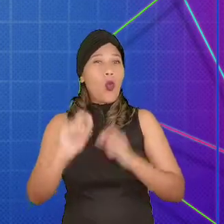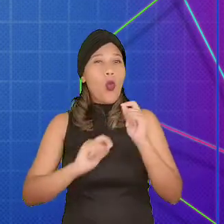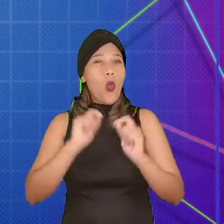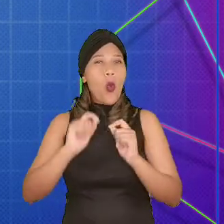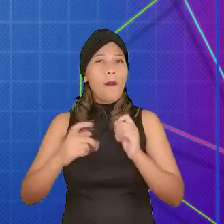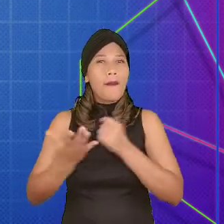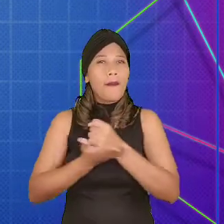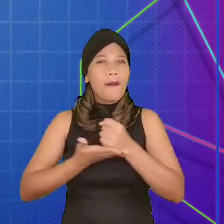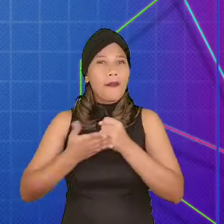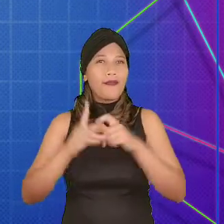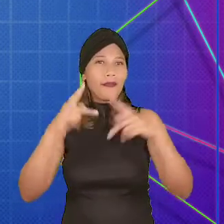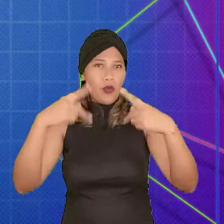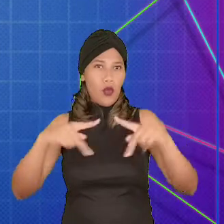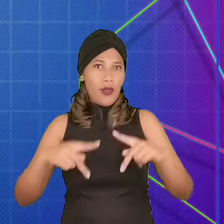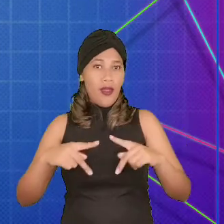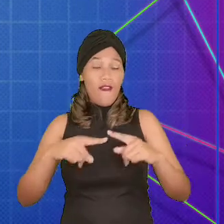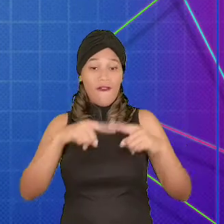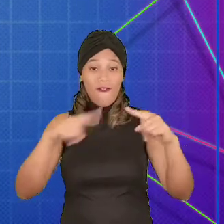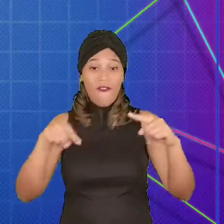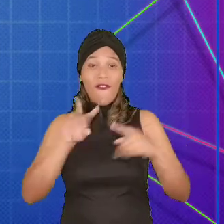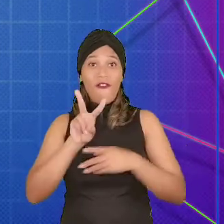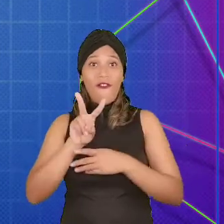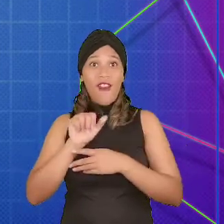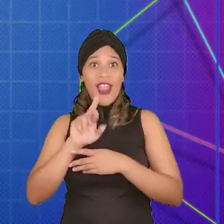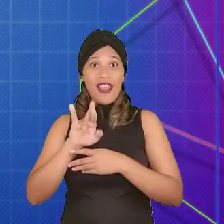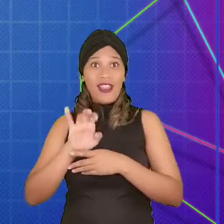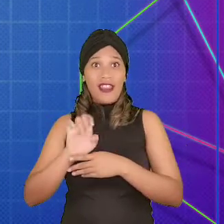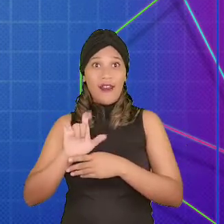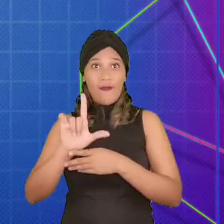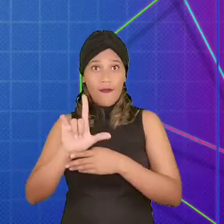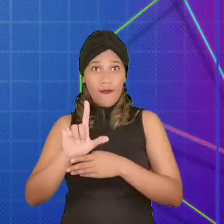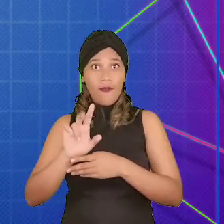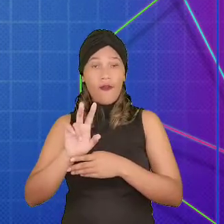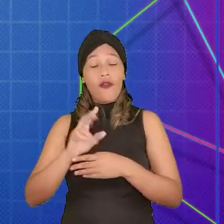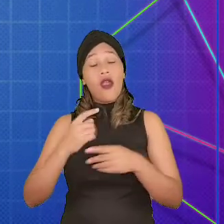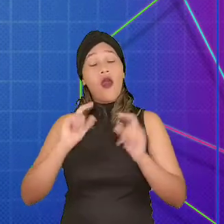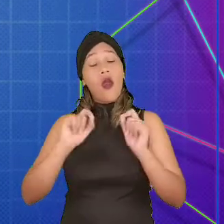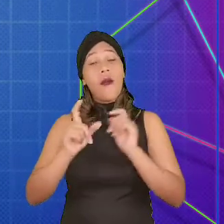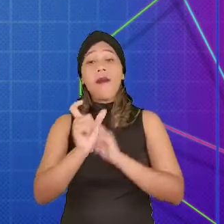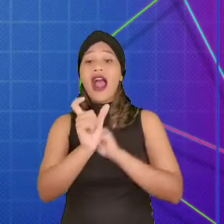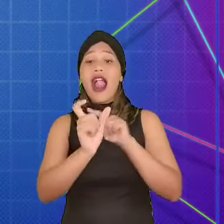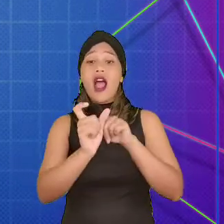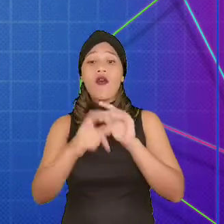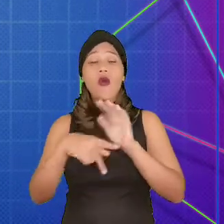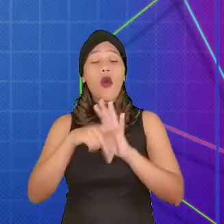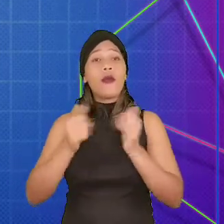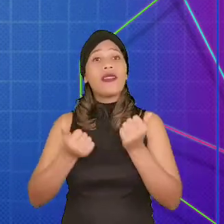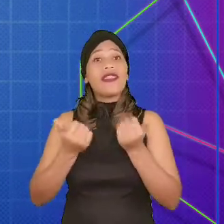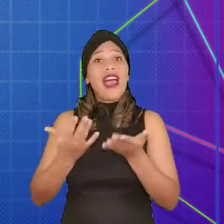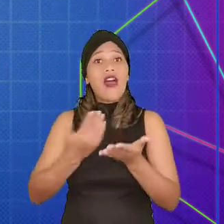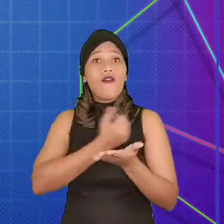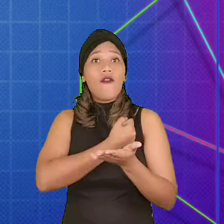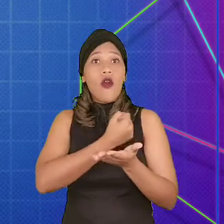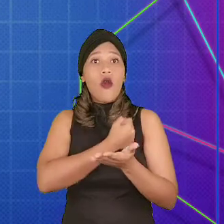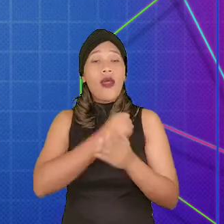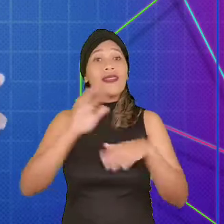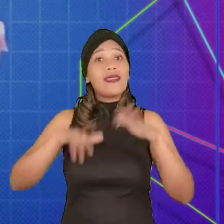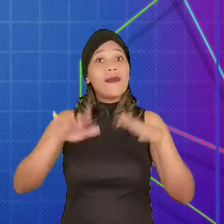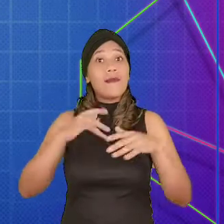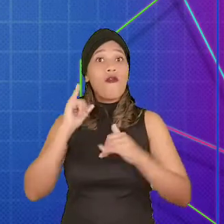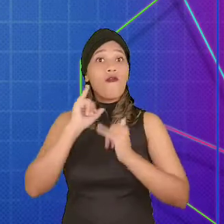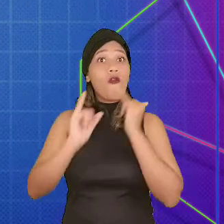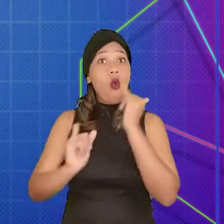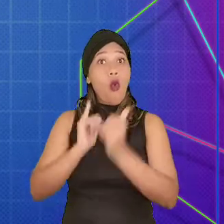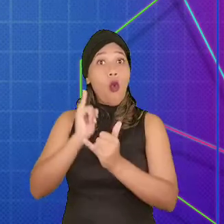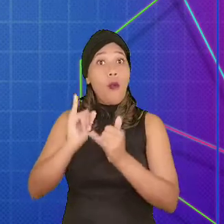porque ele pode dizer o que é um dos pilares da programação. Uma variável é, na programação, uma palavra que vai receber um valor